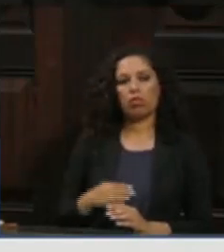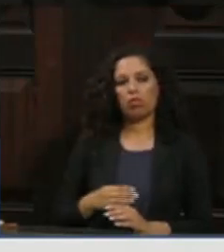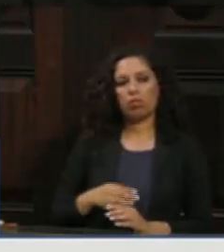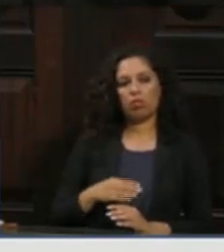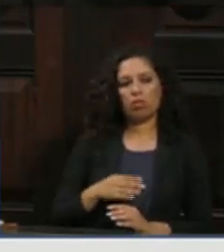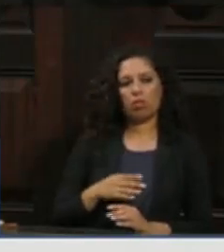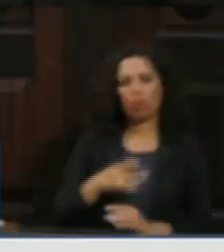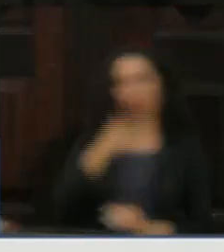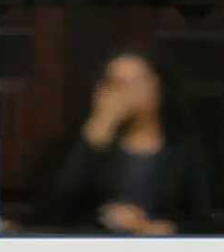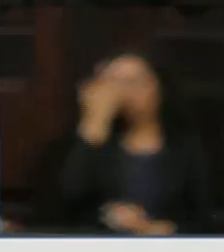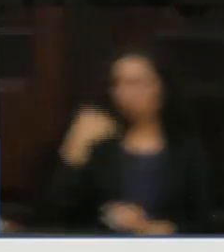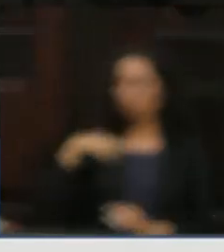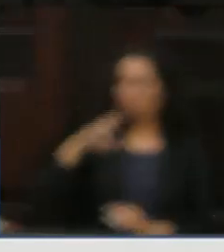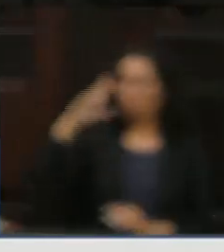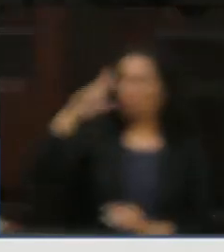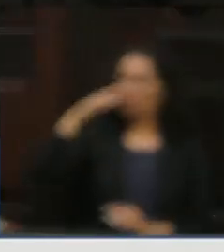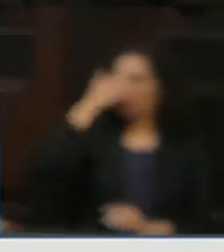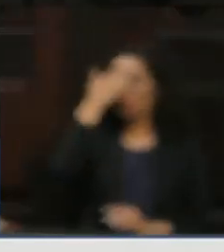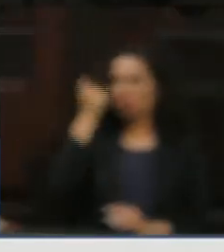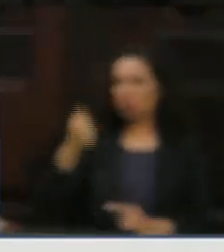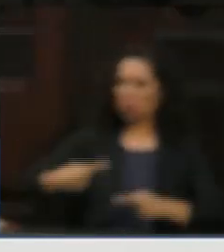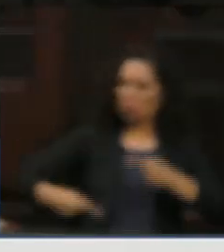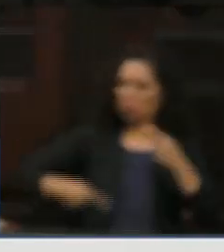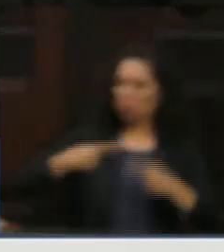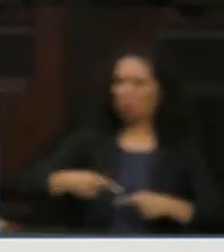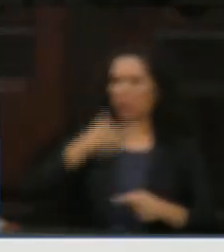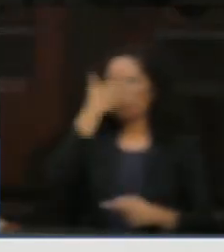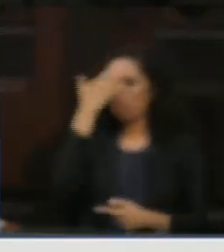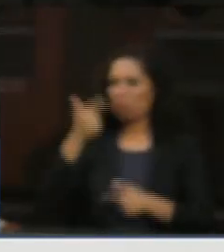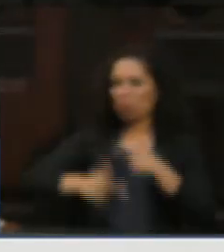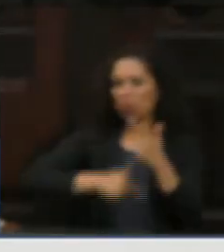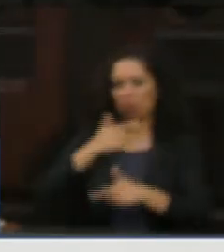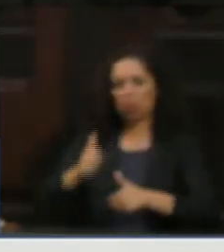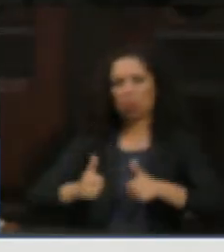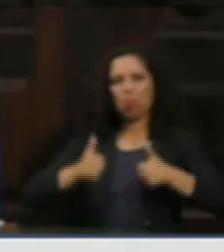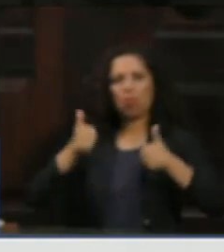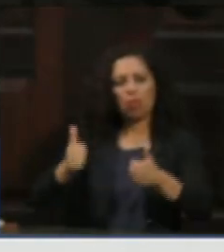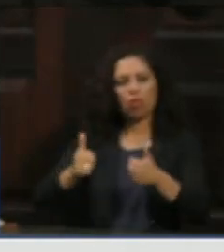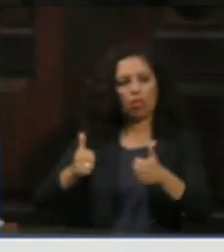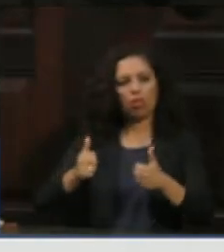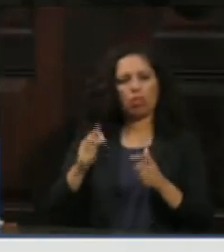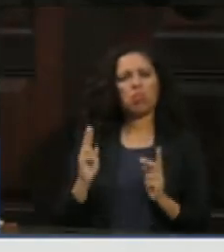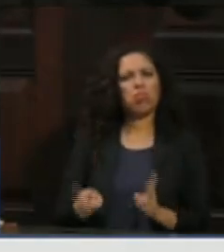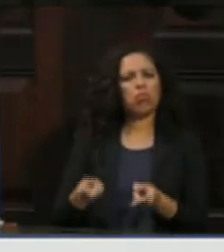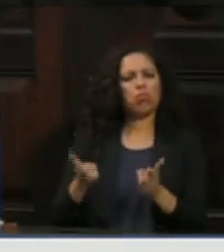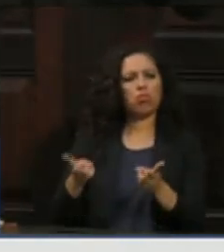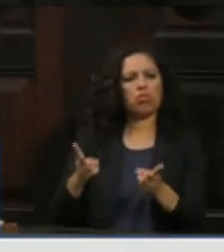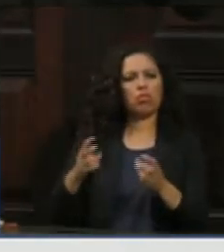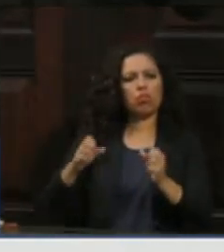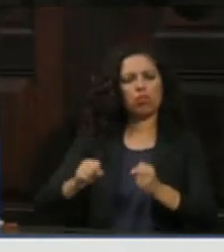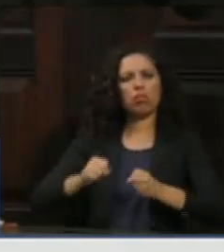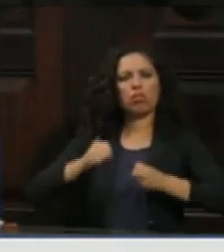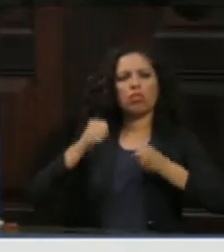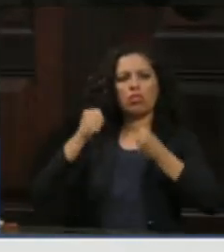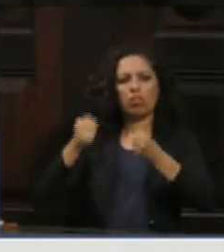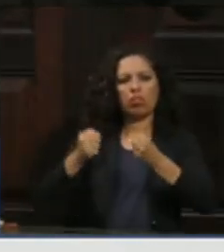Temer, faz 80 anos hoje, mas faz 80 anos com a mesma